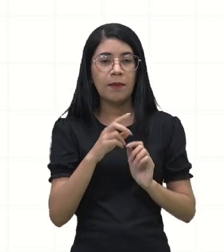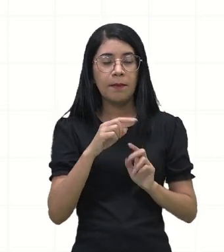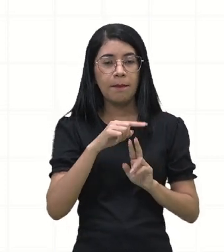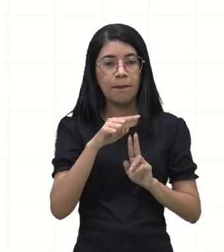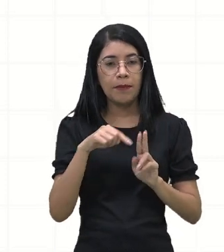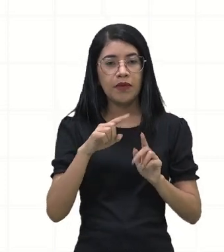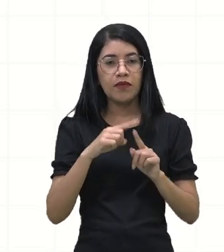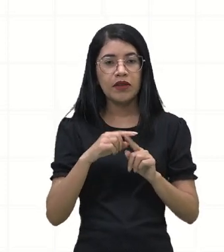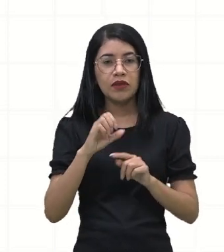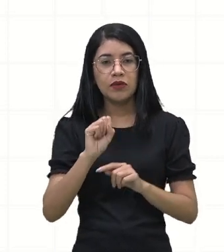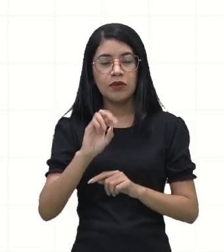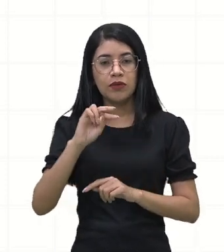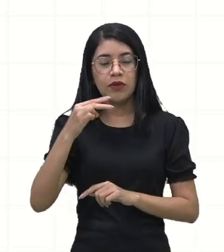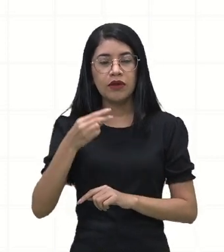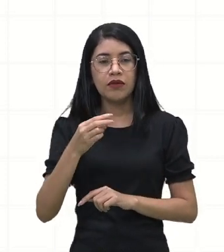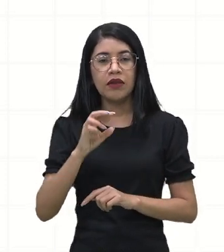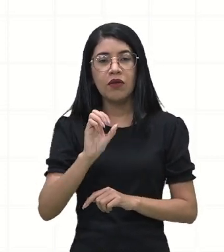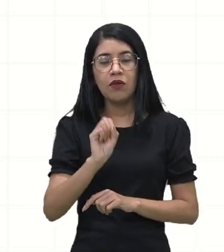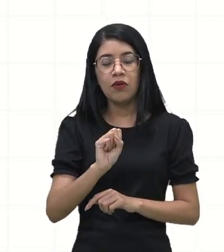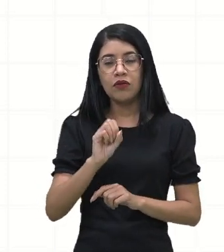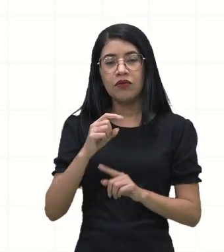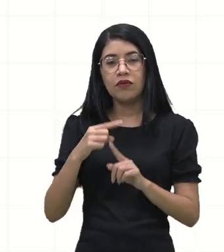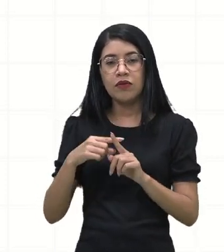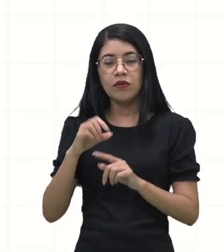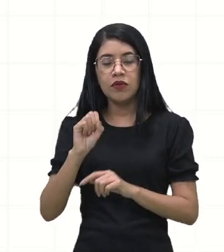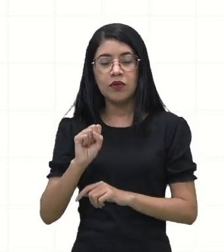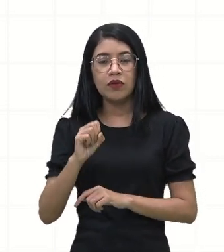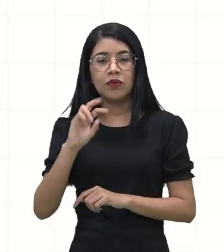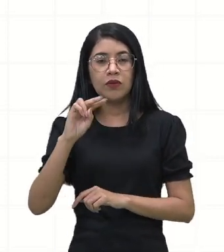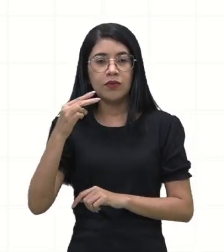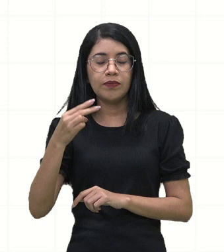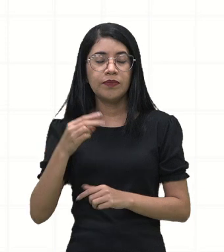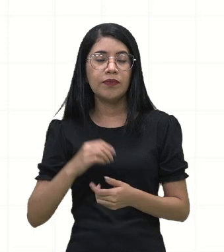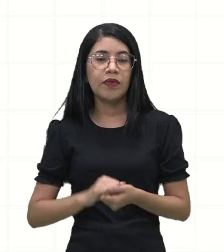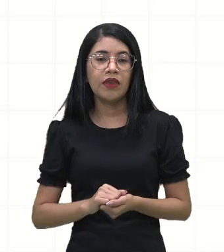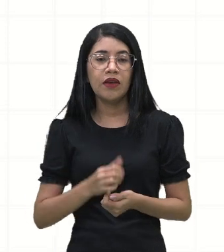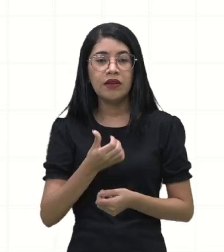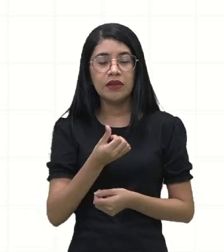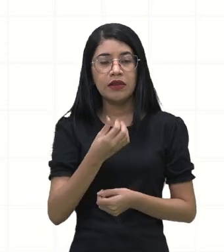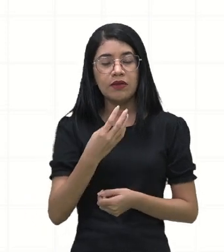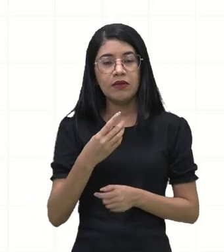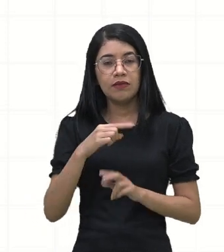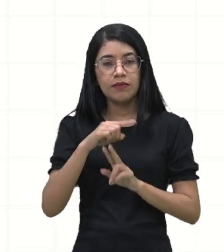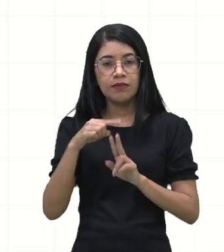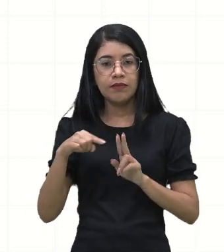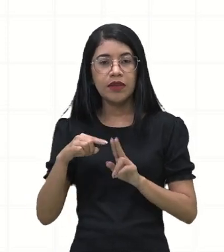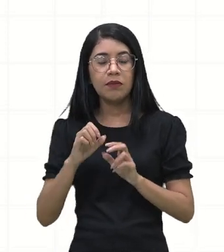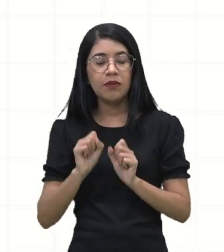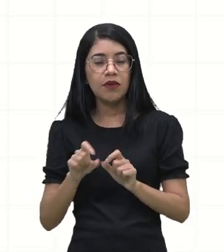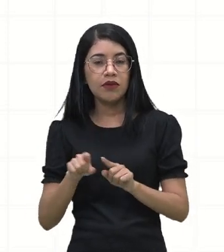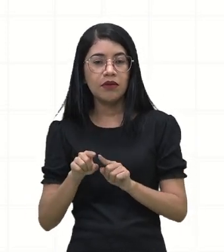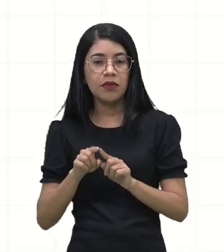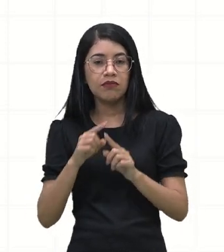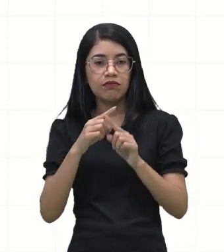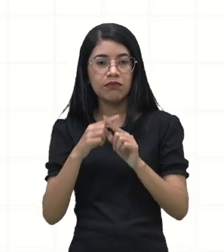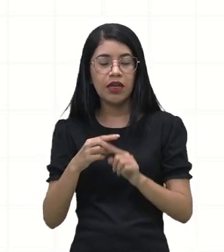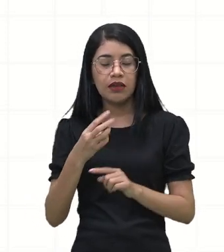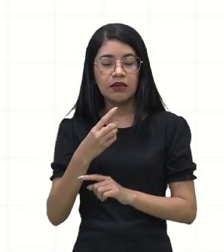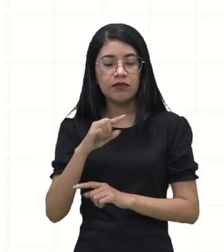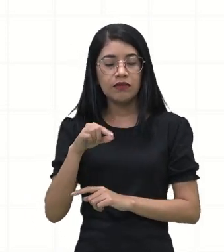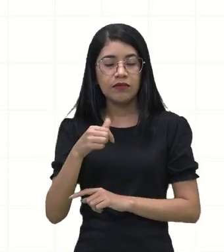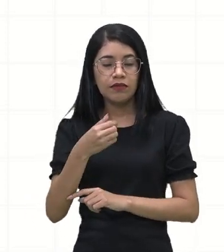8 vezes 8, 64 π. É uma das respostas. Você pode multiplicar também por 3,14 e